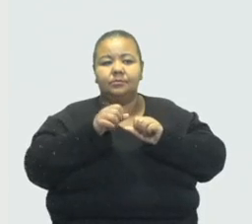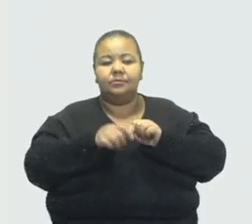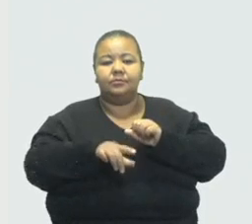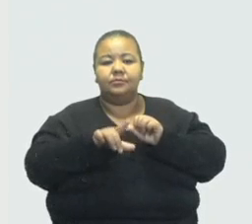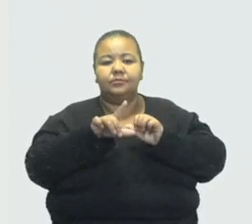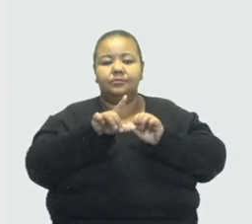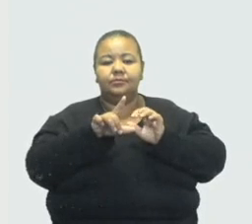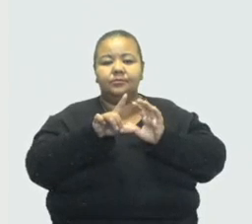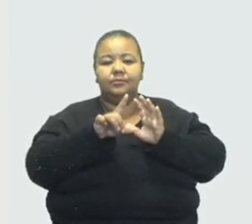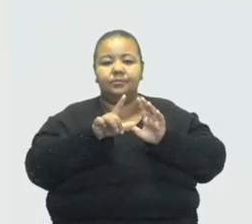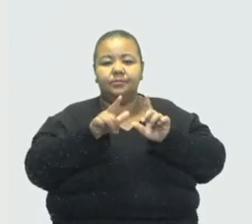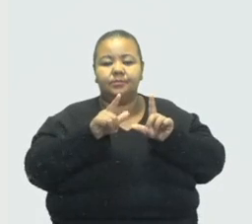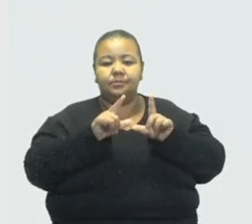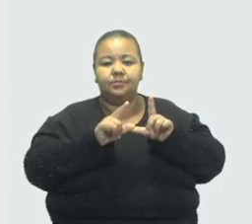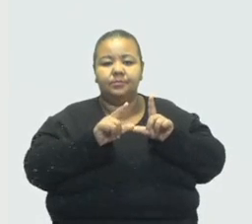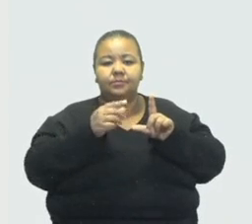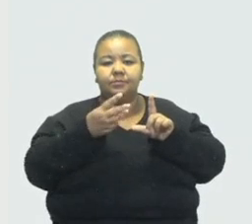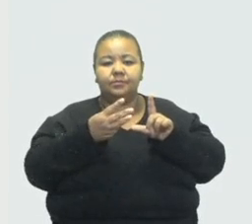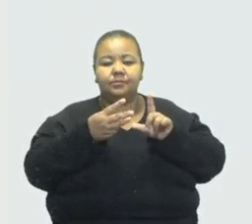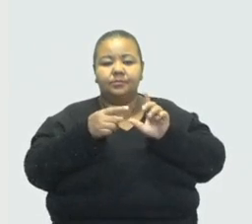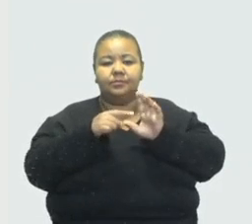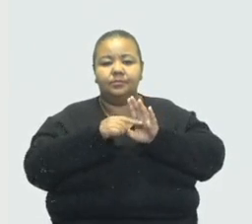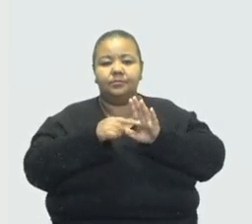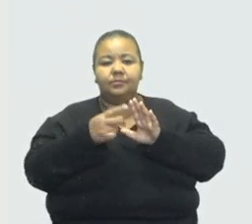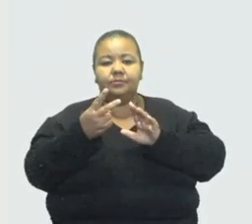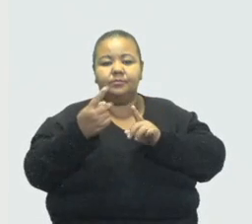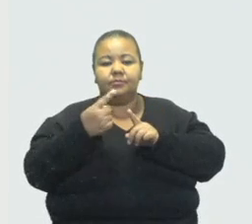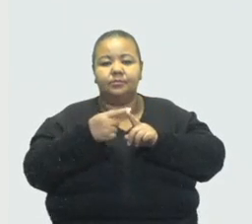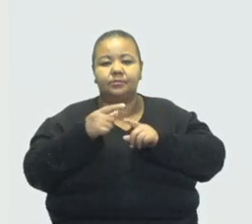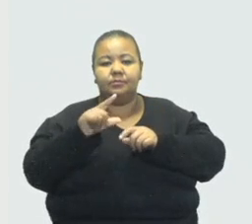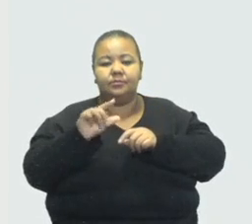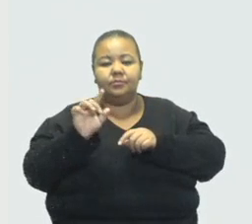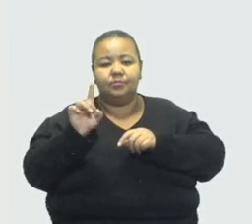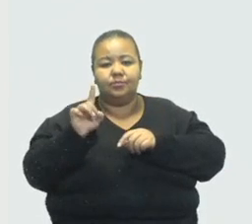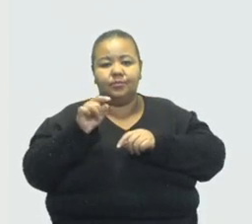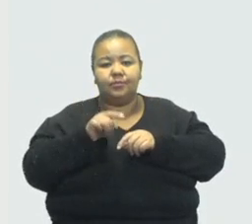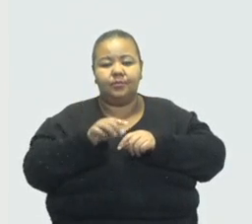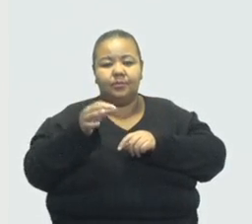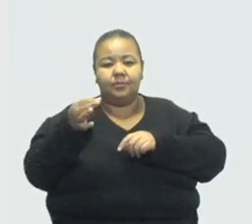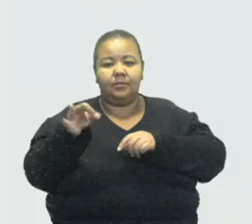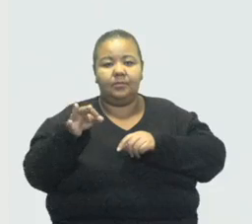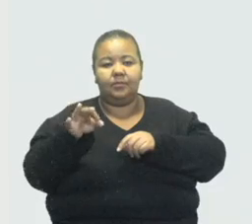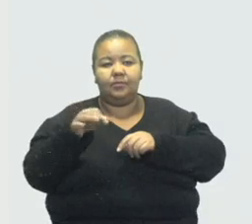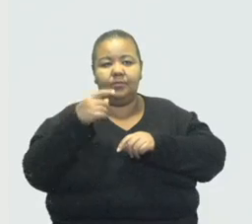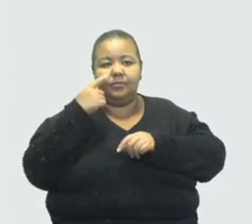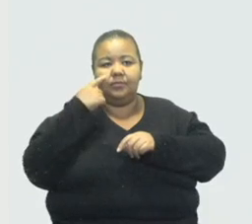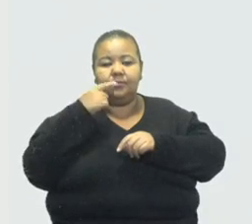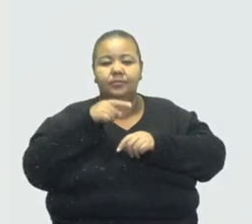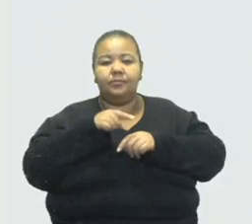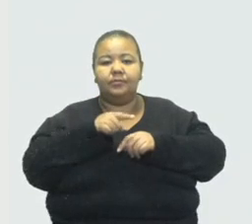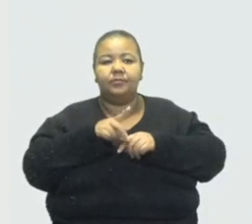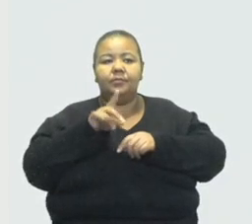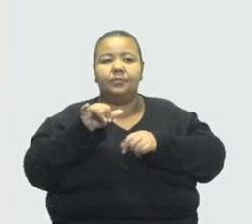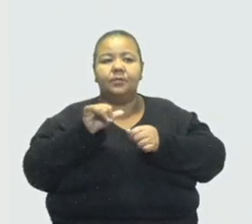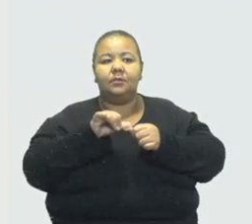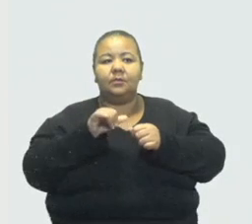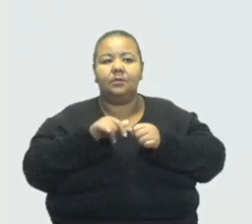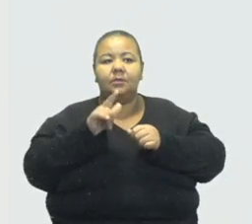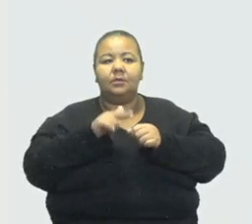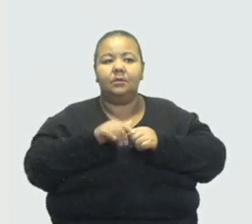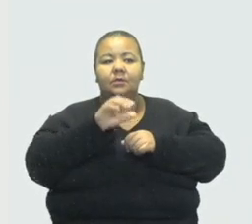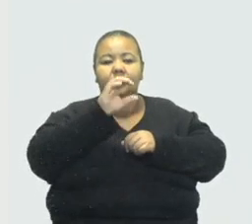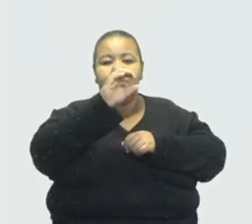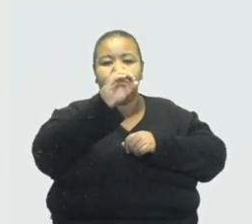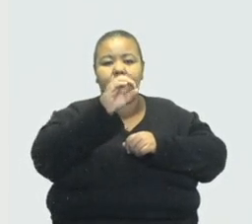a linha 3 menos 2 vezes a linha 1. Certo? Que essas operações aqui vão